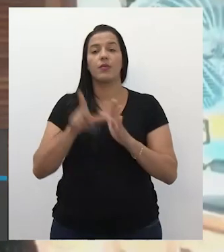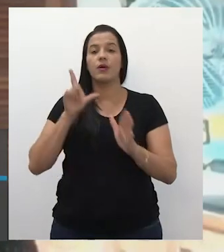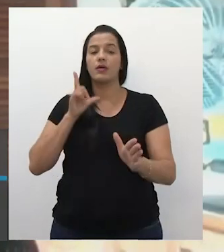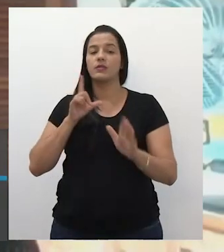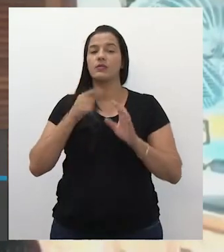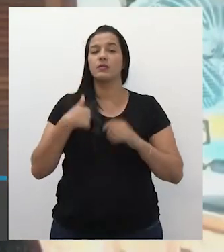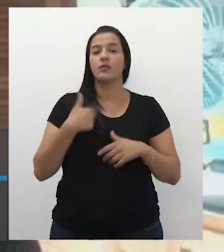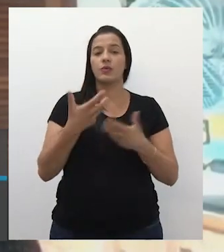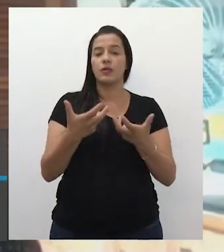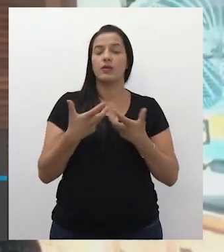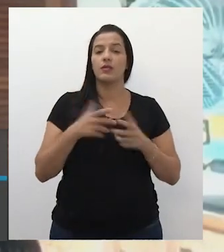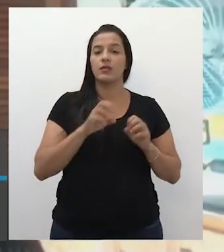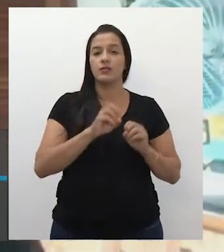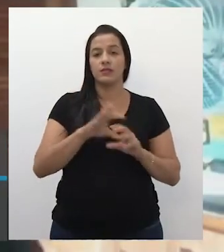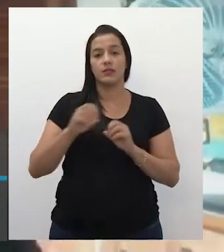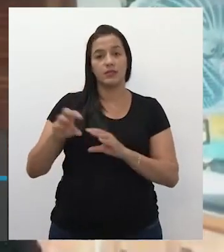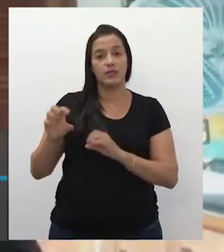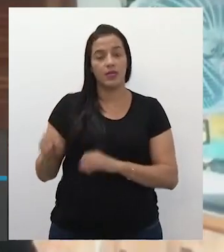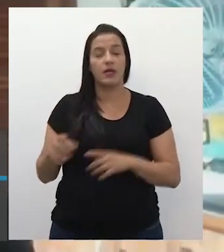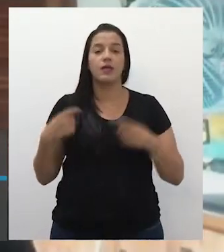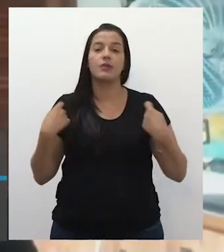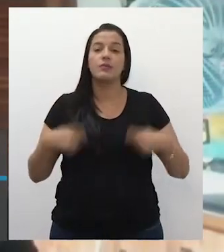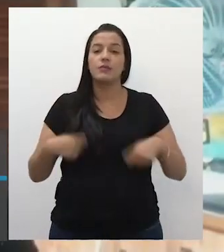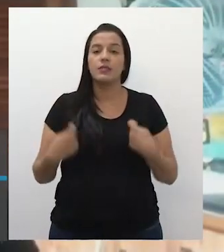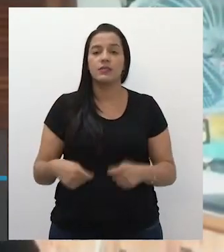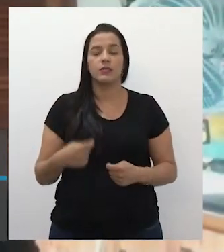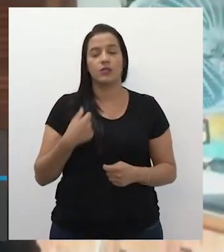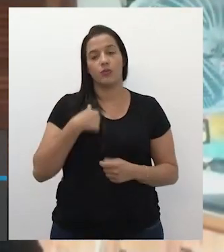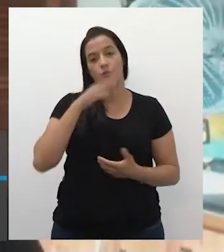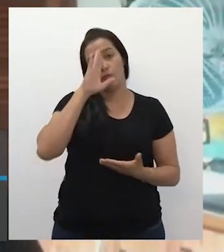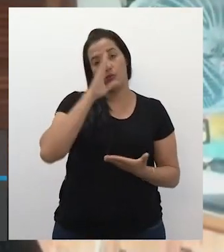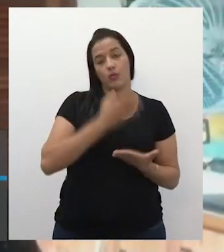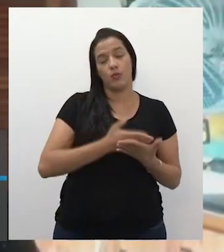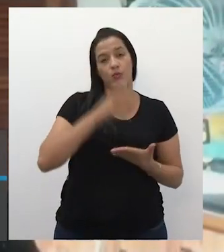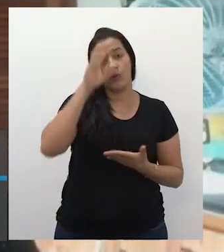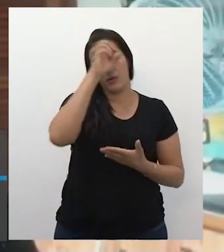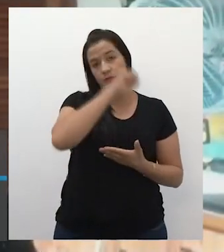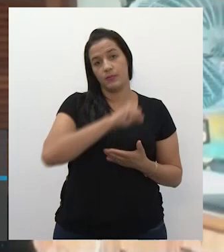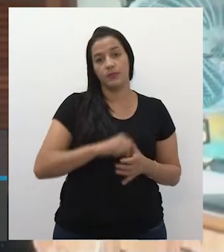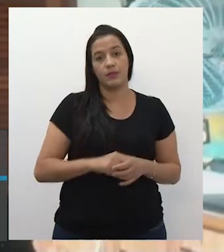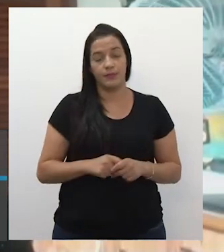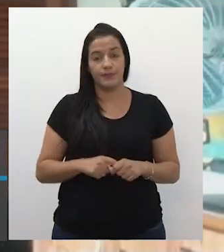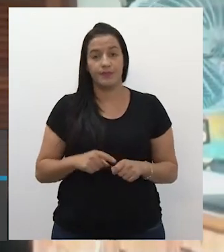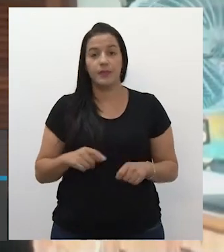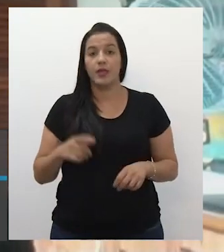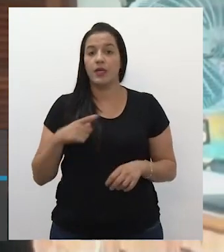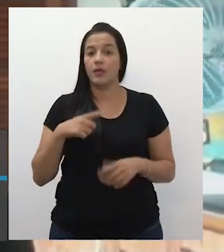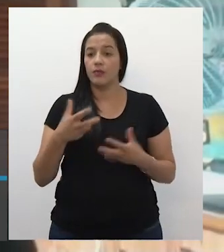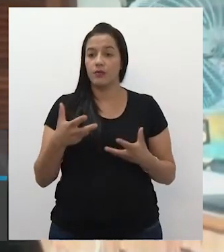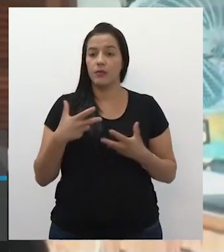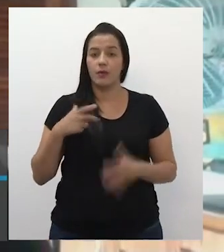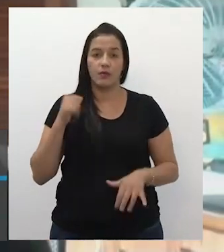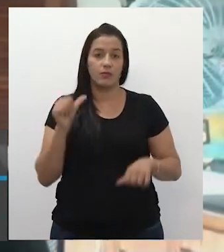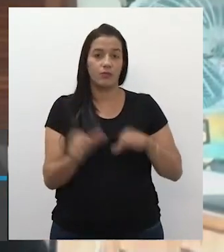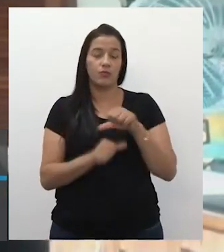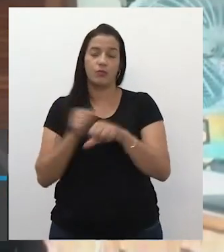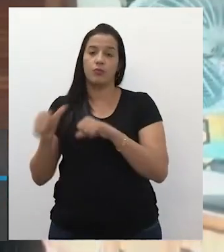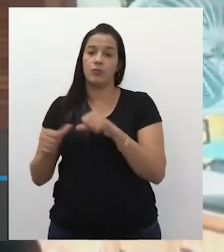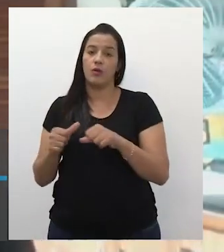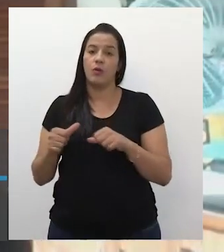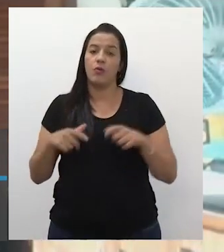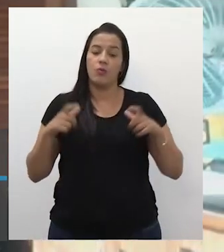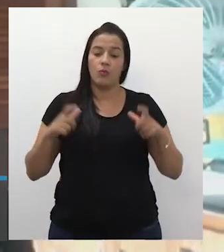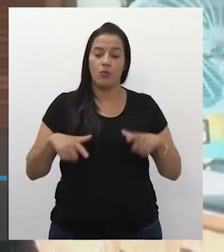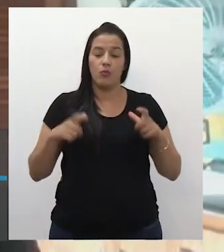o outro, eu preciso construir em mim. A única maneira da gente mudar o nosso ambiente, a qualidade